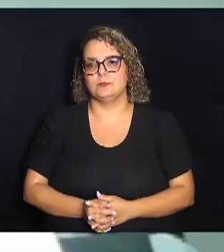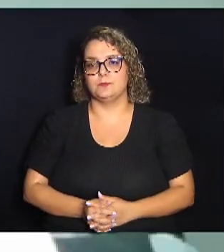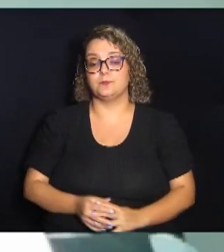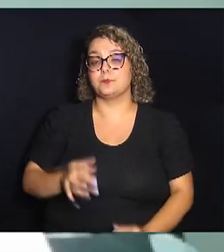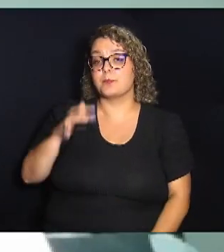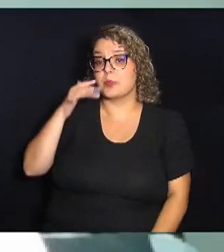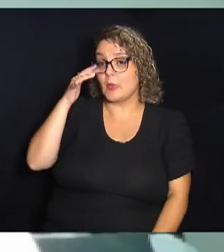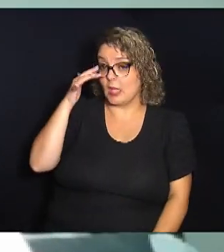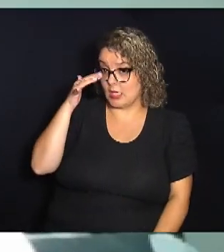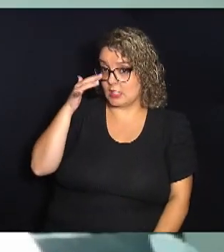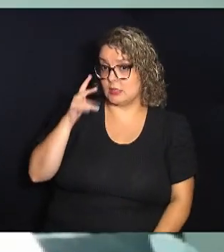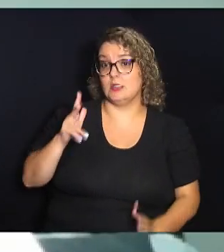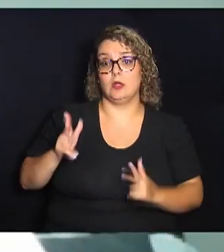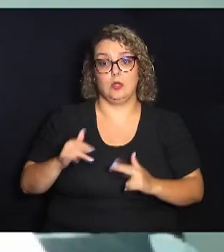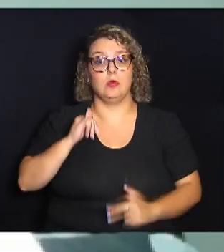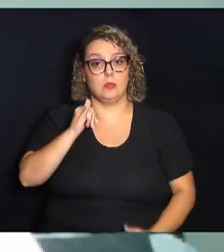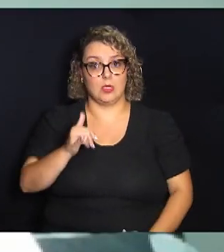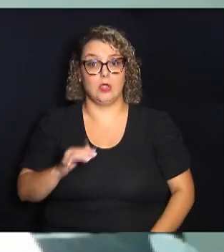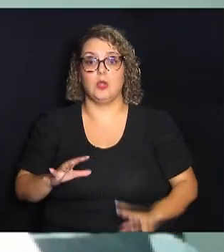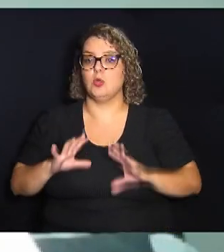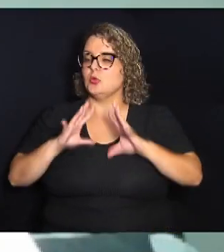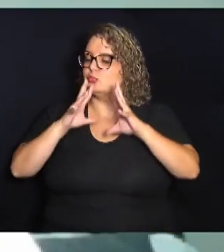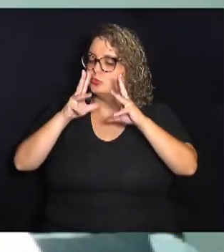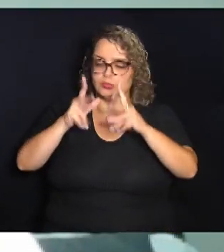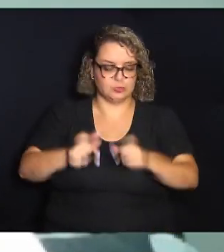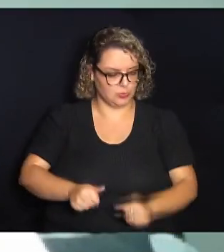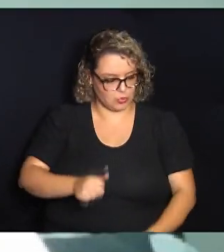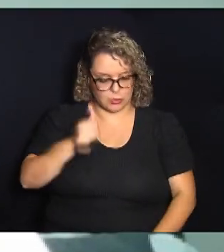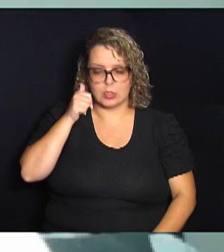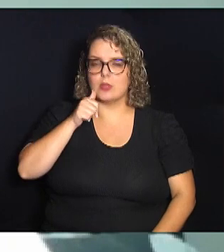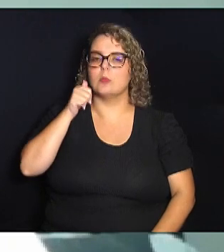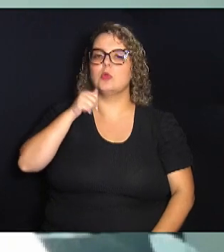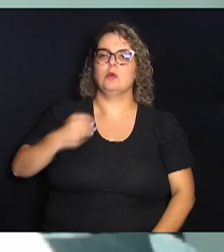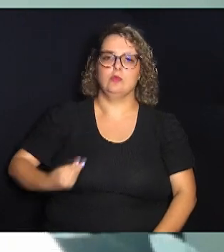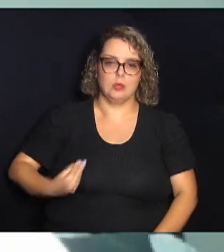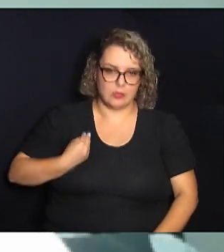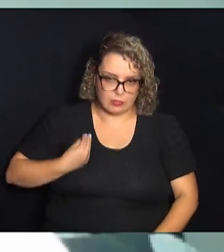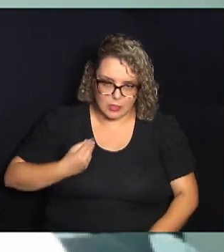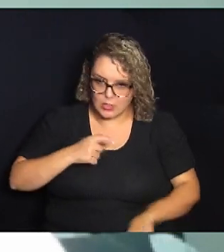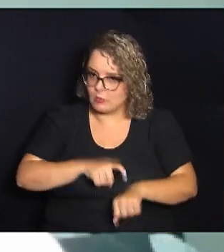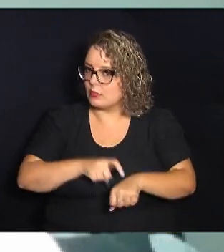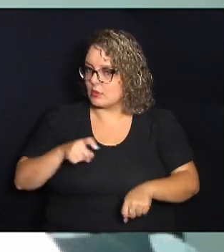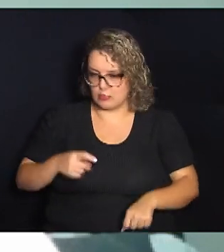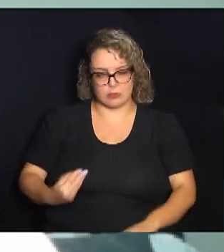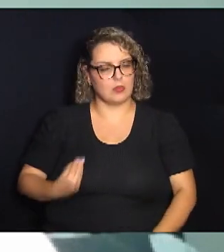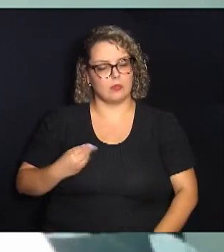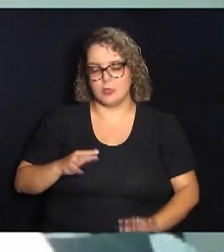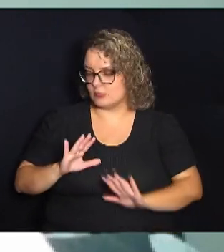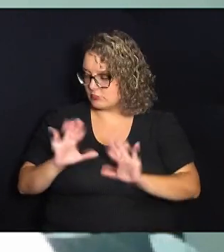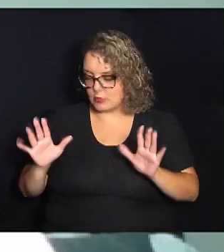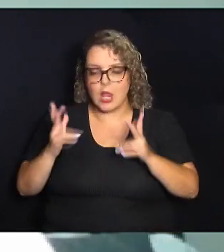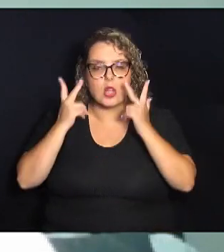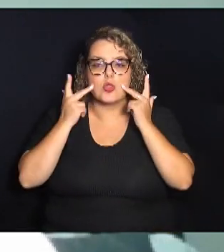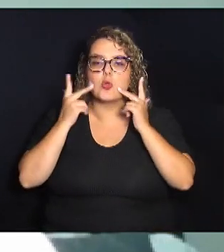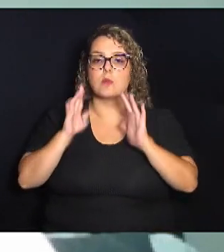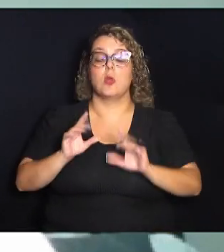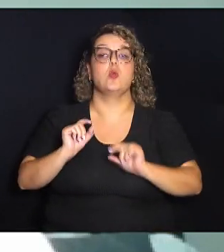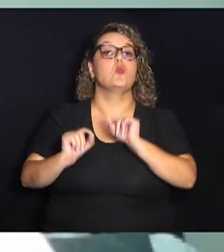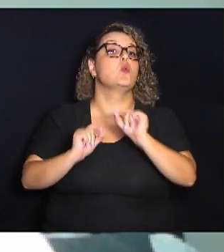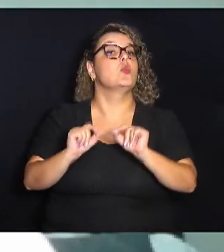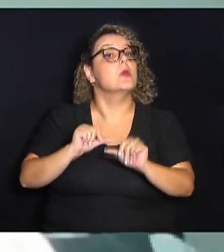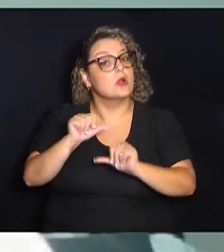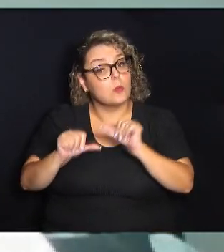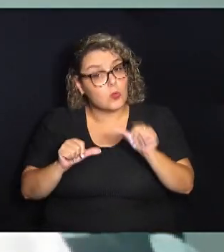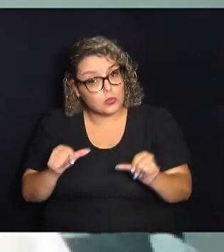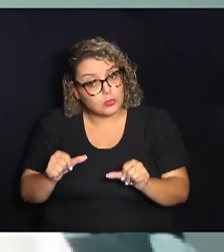Ana, é como eu falei, toda mulher vai passar por esse período na vida. O que muda